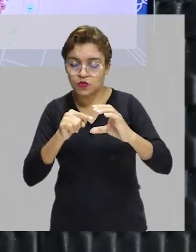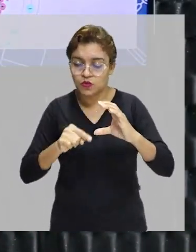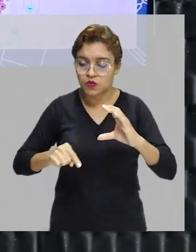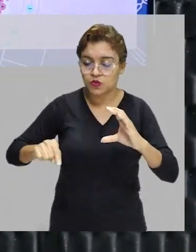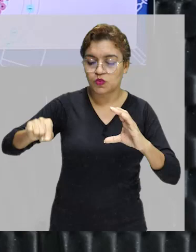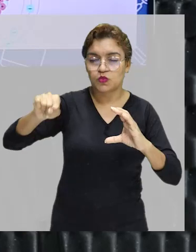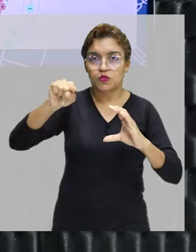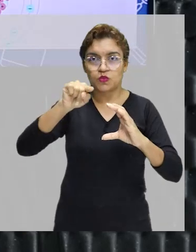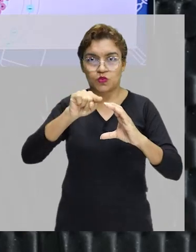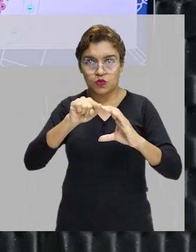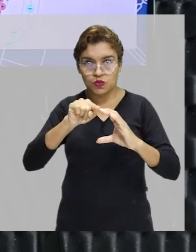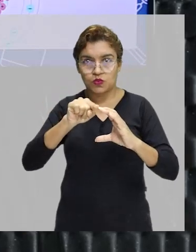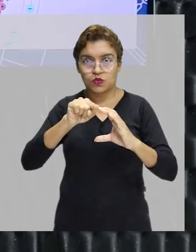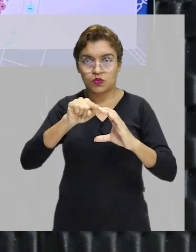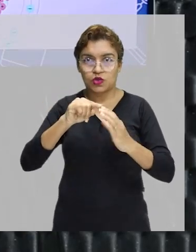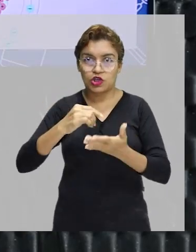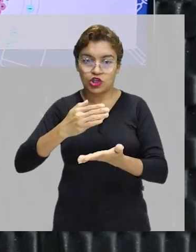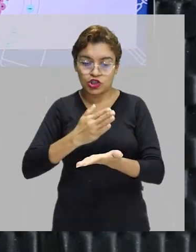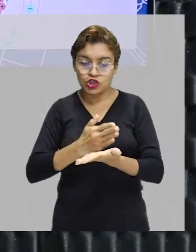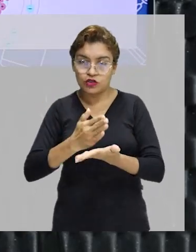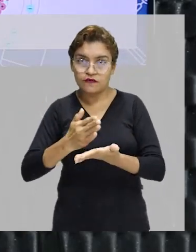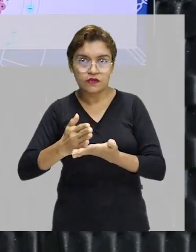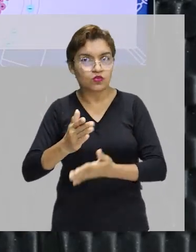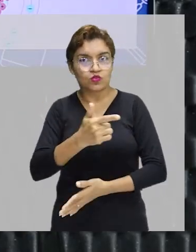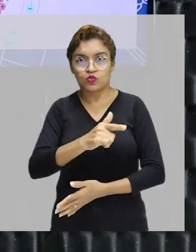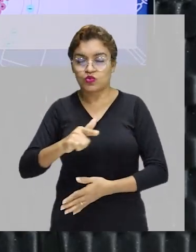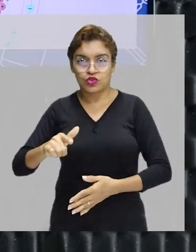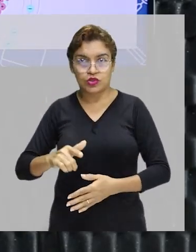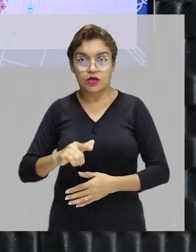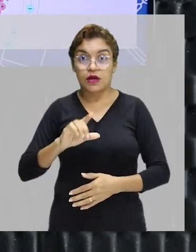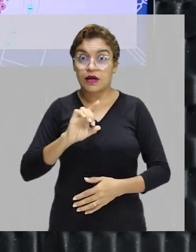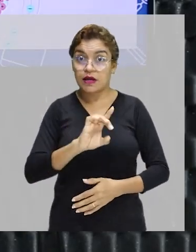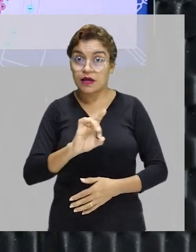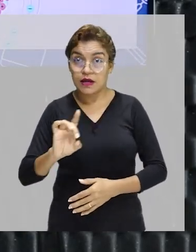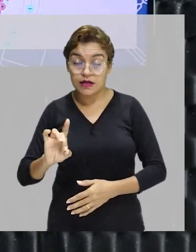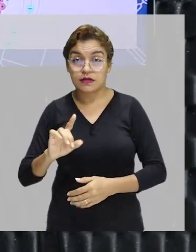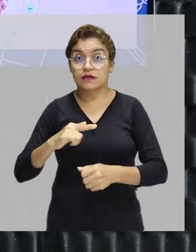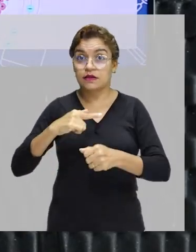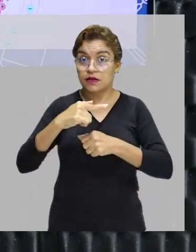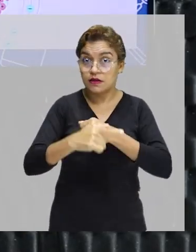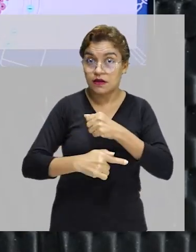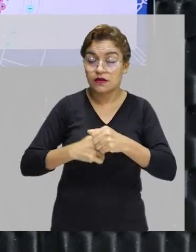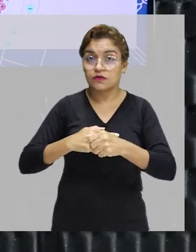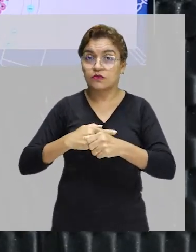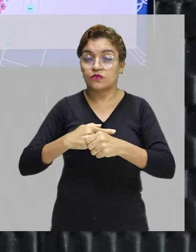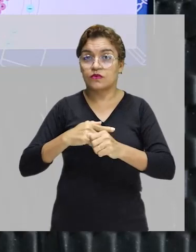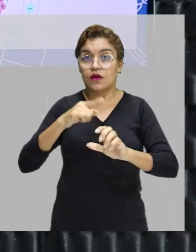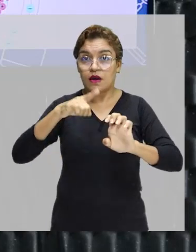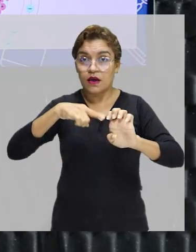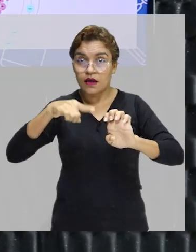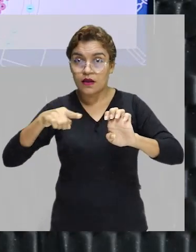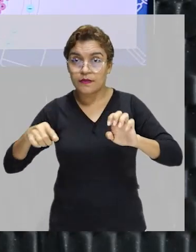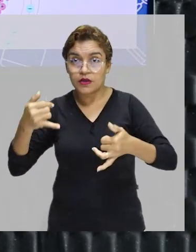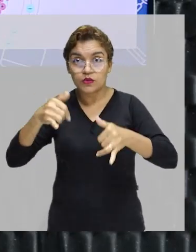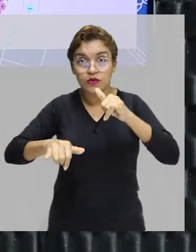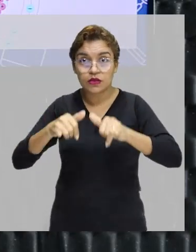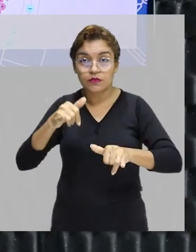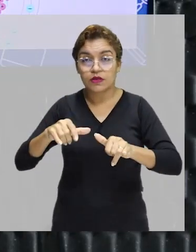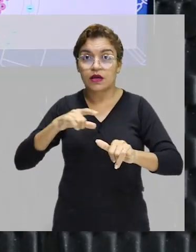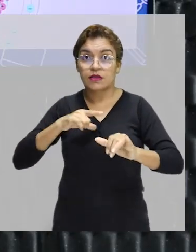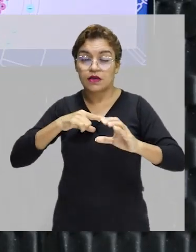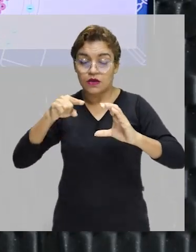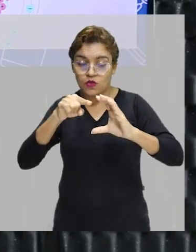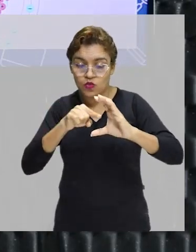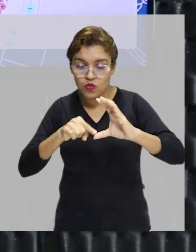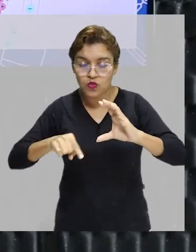maciça indivisível. Cada átomo ou cada elemento químico teria uma esfera, né, de